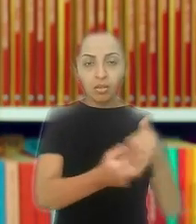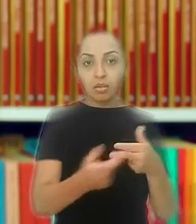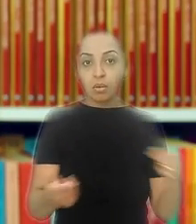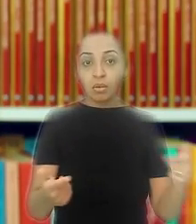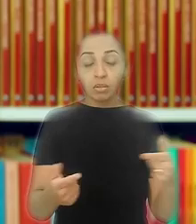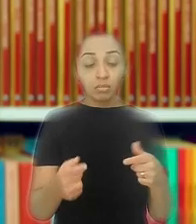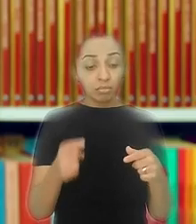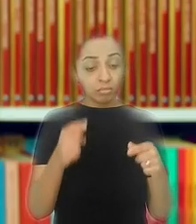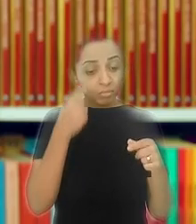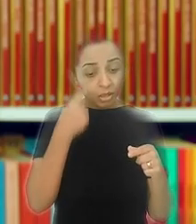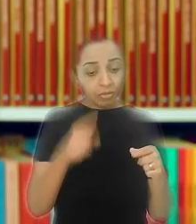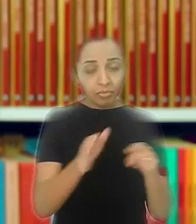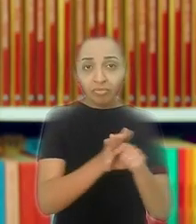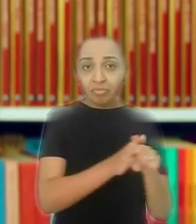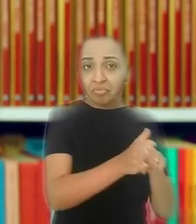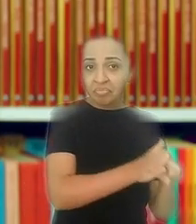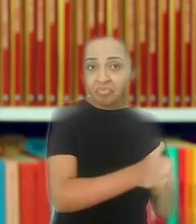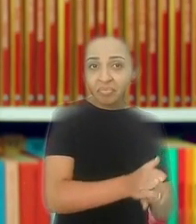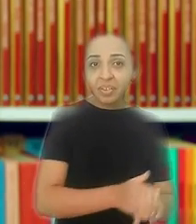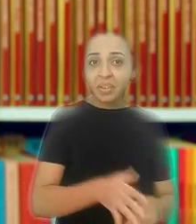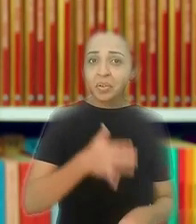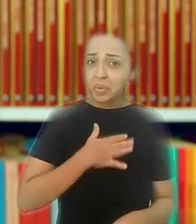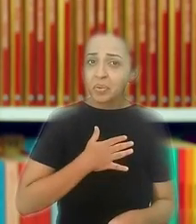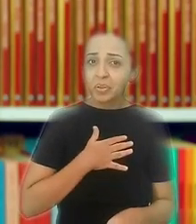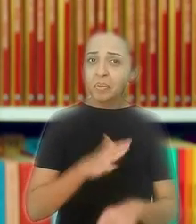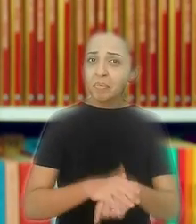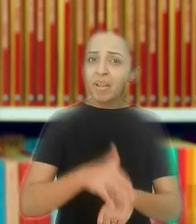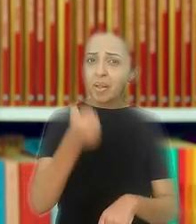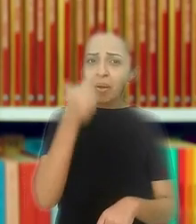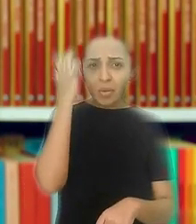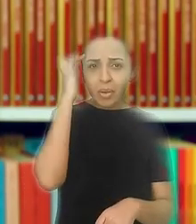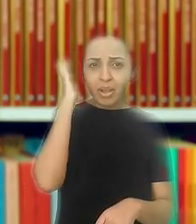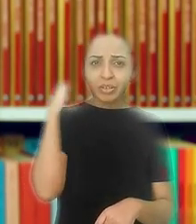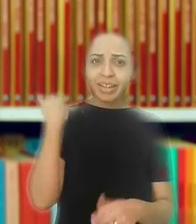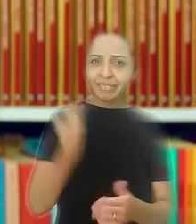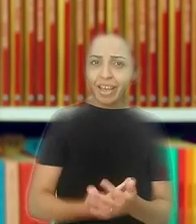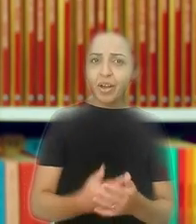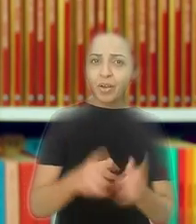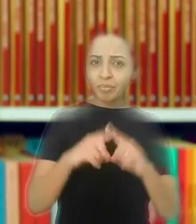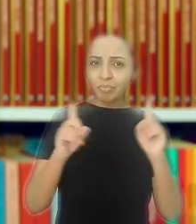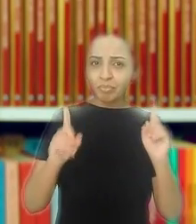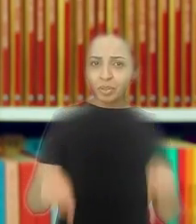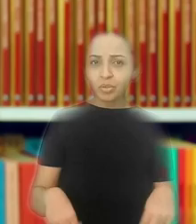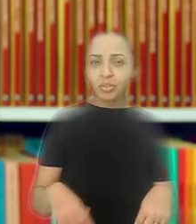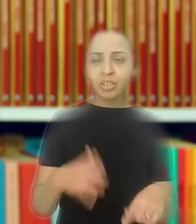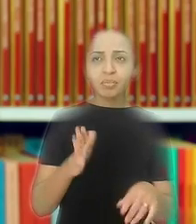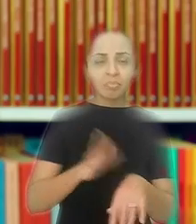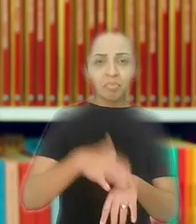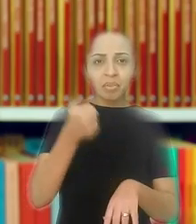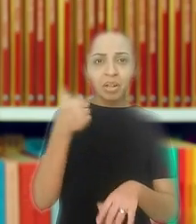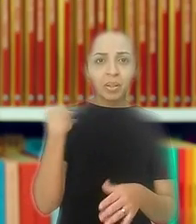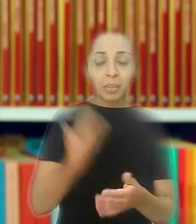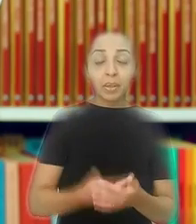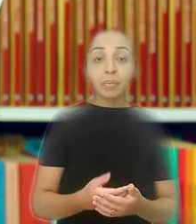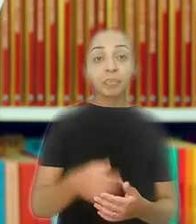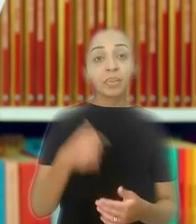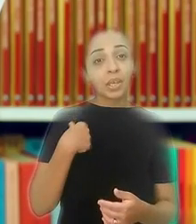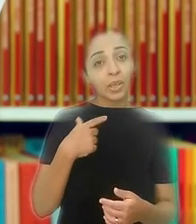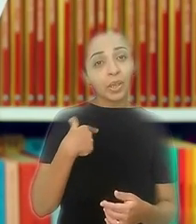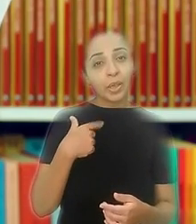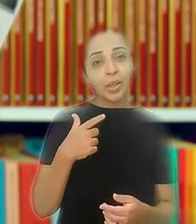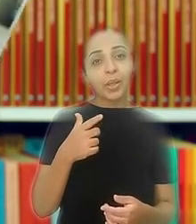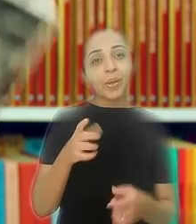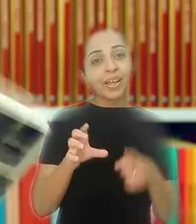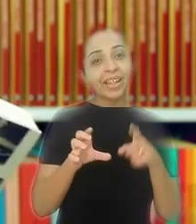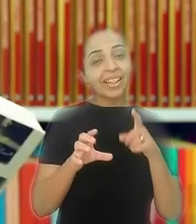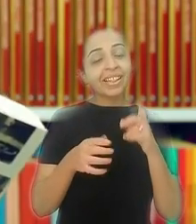tanto com esse livro e gostei demais eu arrisco dizer que foi uma das melhores talvez é melhor dessa coleção até agora tô devendo para vocês